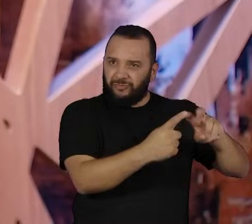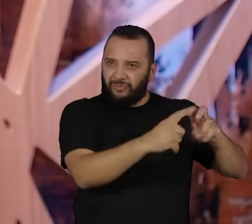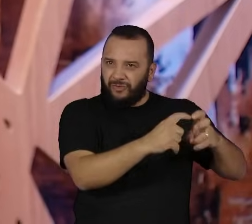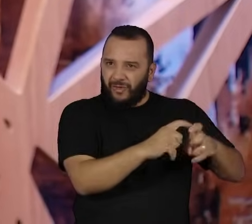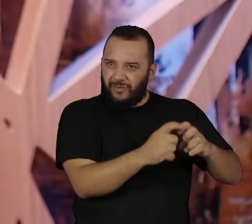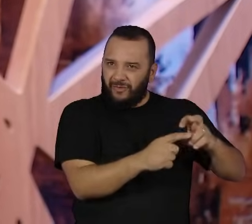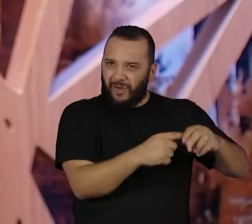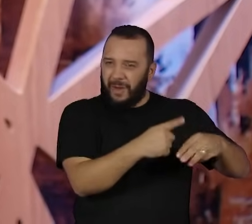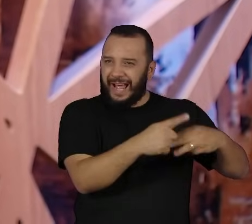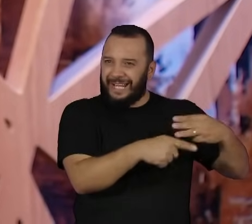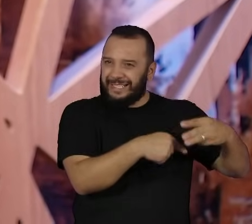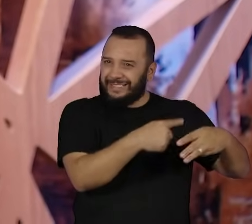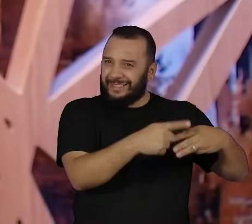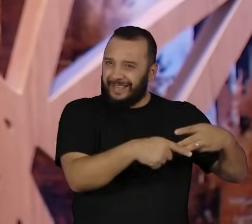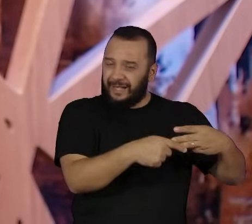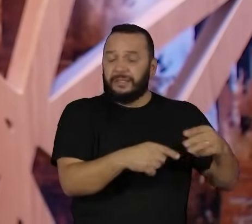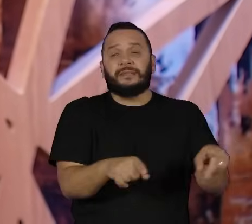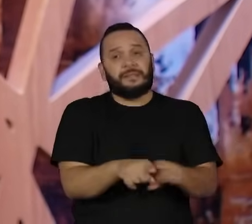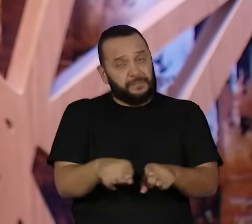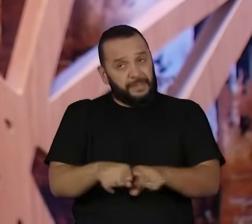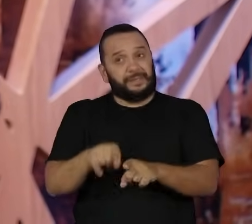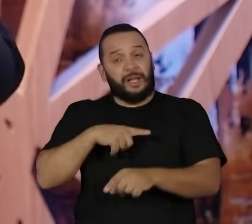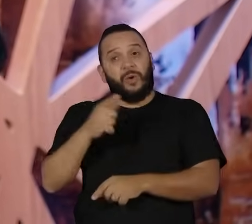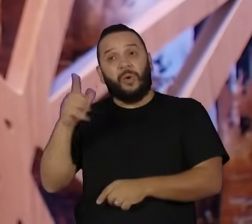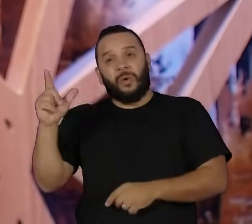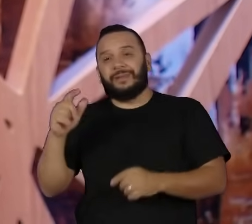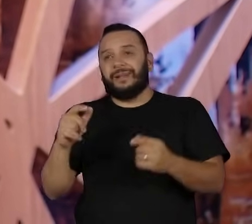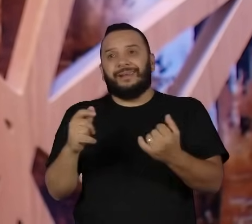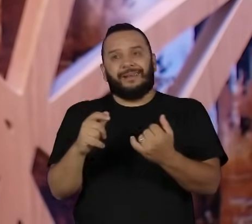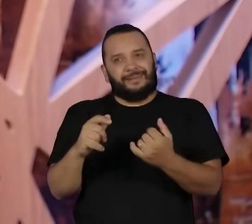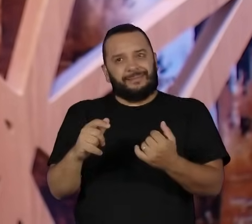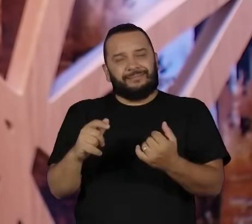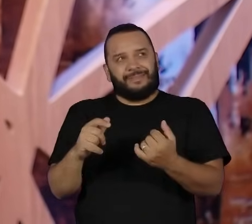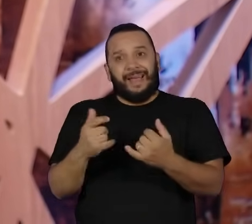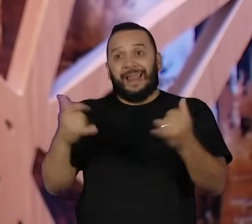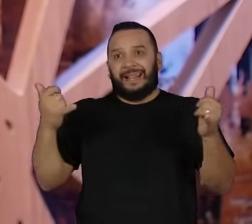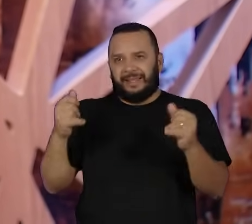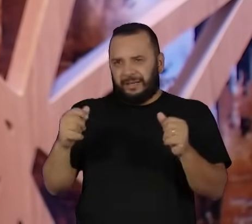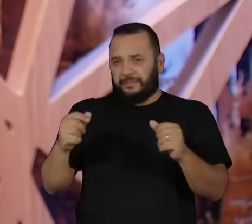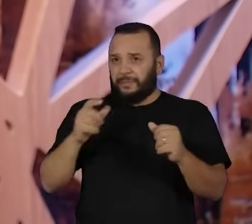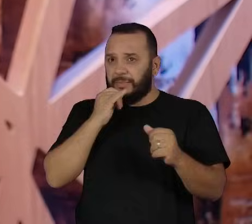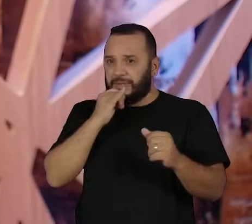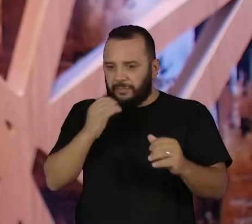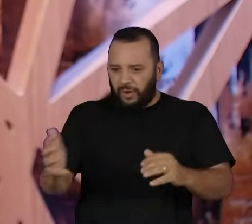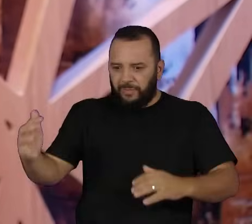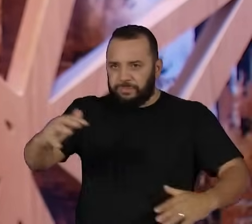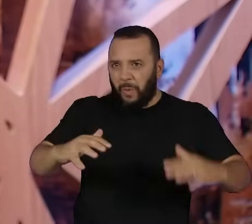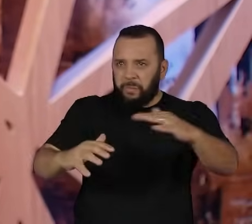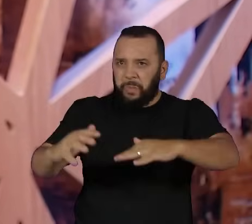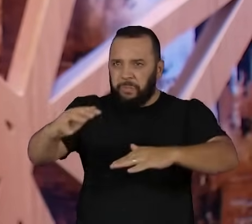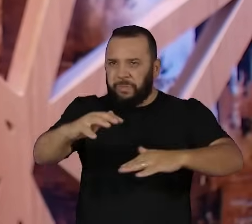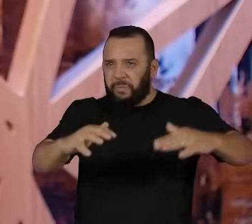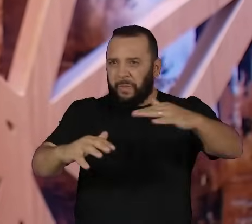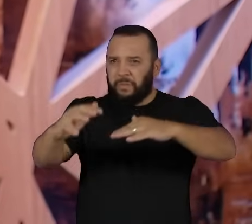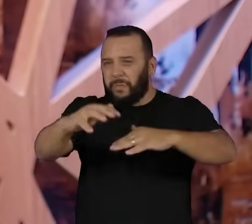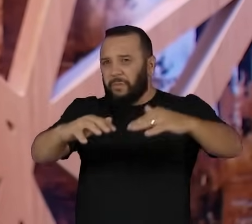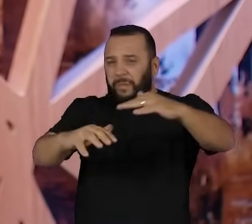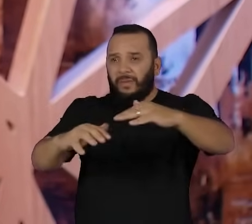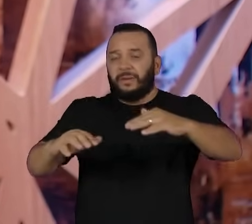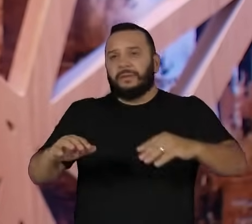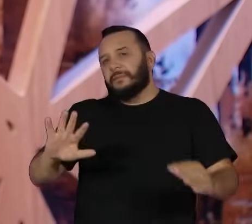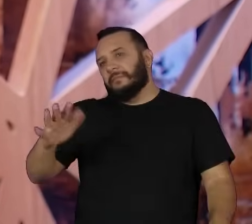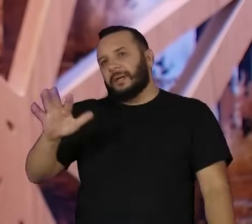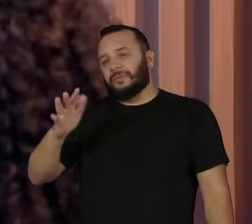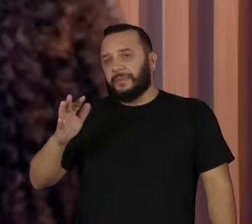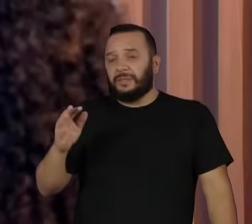elétricas, né? Que é uma alternativa inovadora, onde você coloca todo o resto de comida ali, em horas, cerca de 4 a 12 horas,